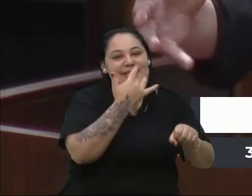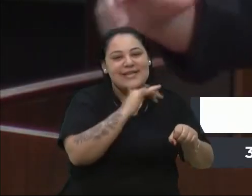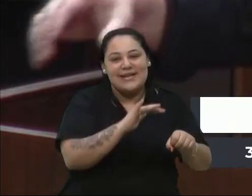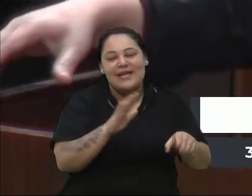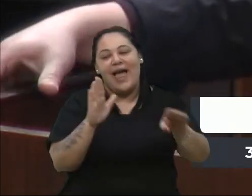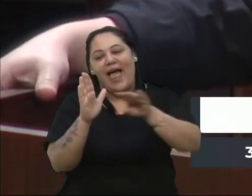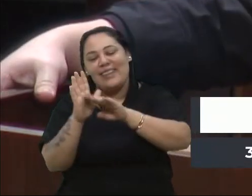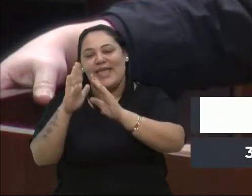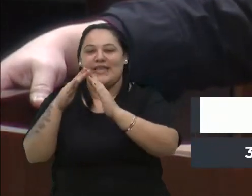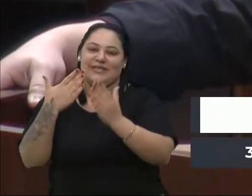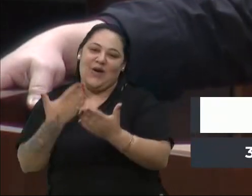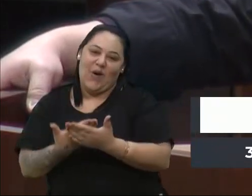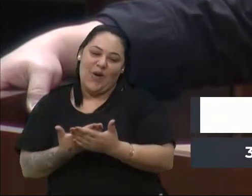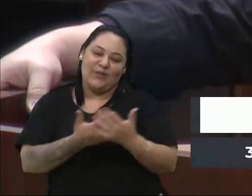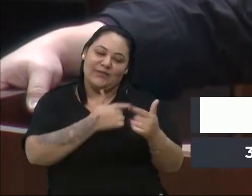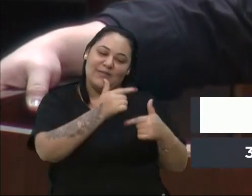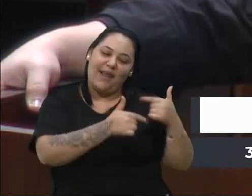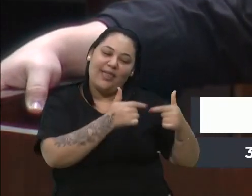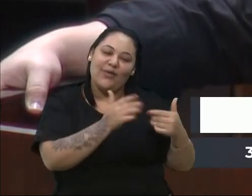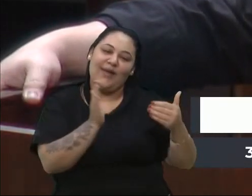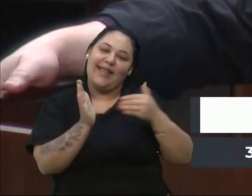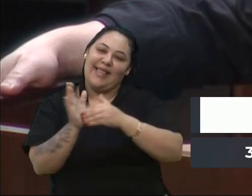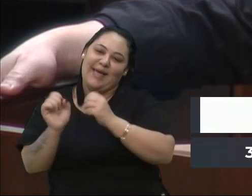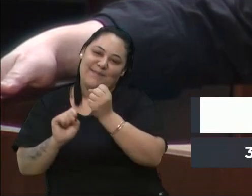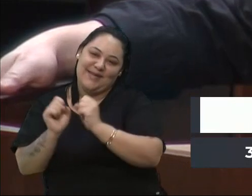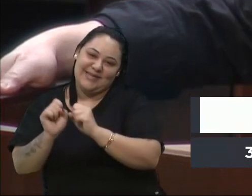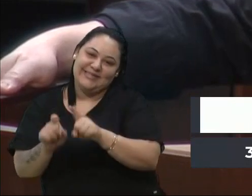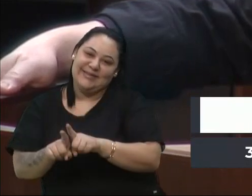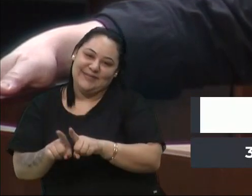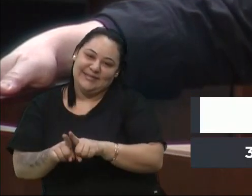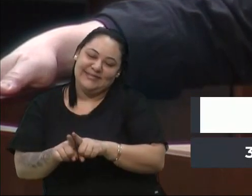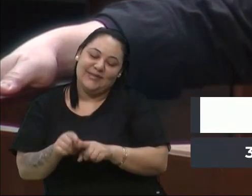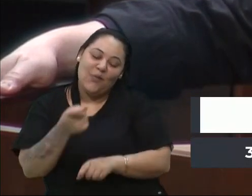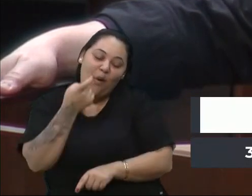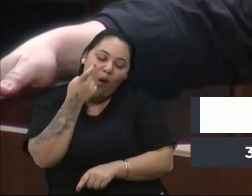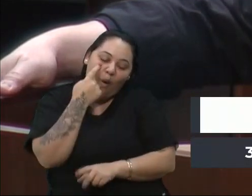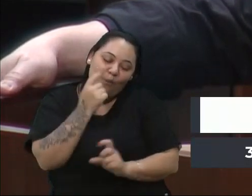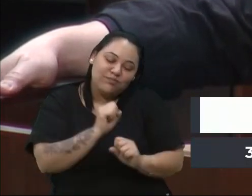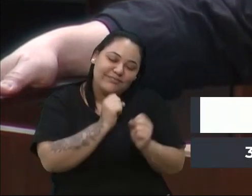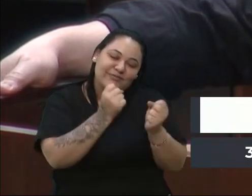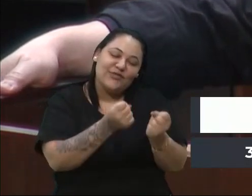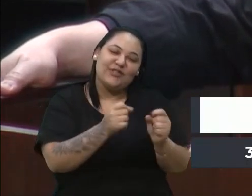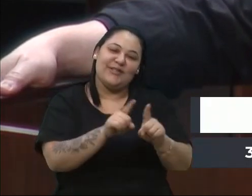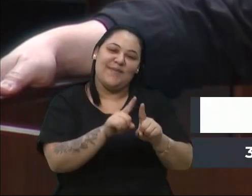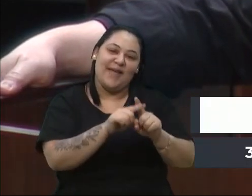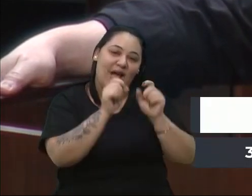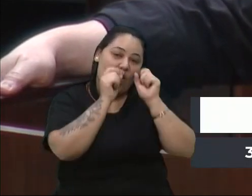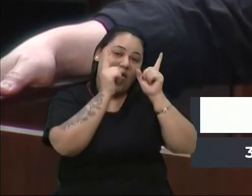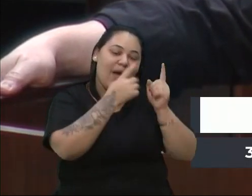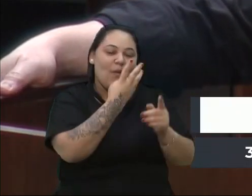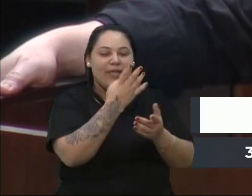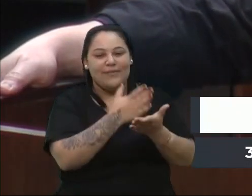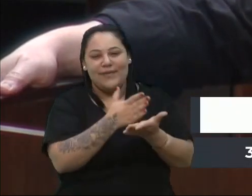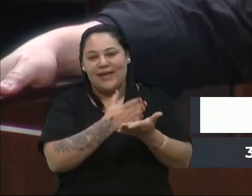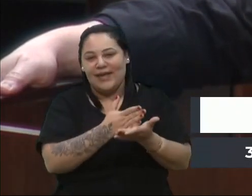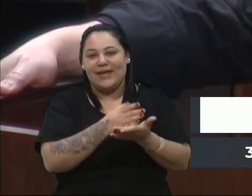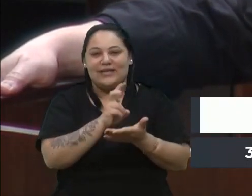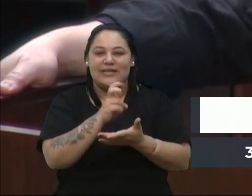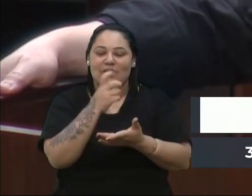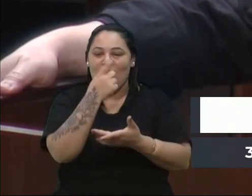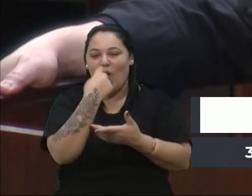o trabalhador para o trabalho. Então, olha a dedicação dessas pessoas, né? Ter que acordar às 4h30, 5 horas da